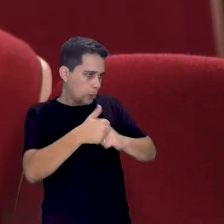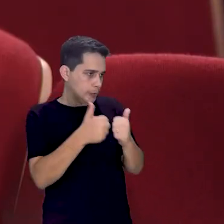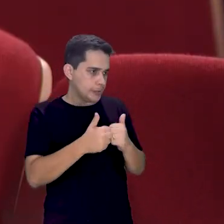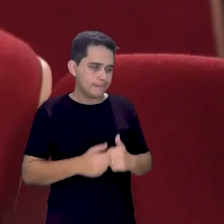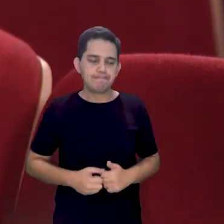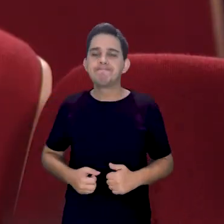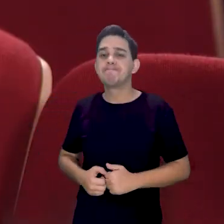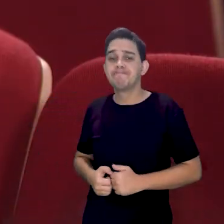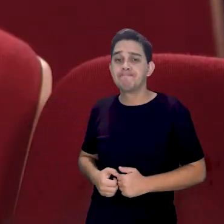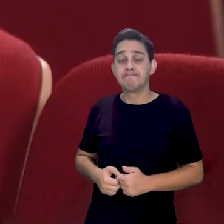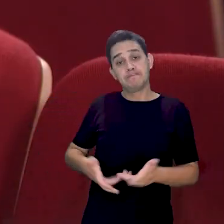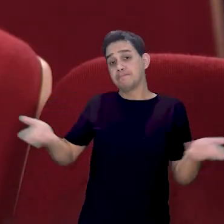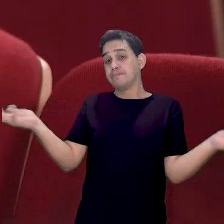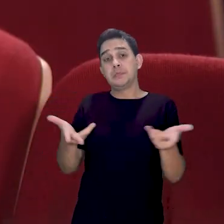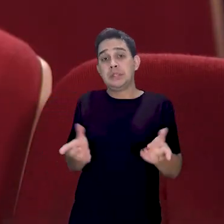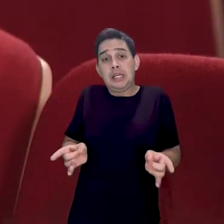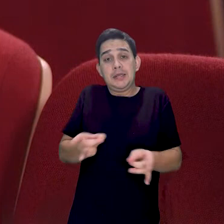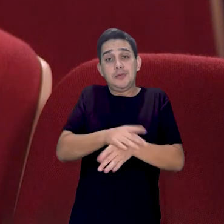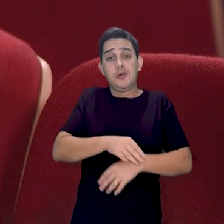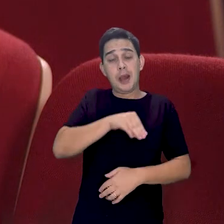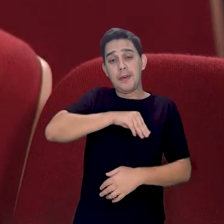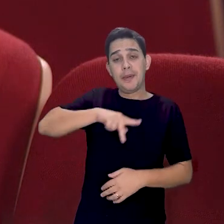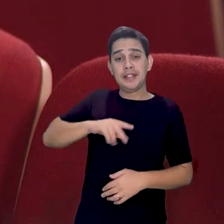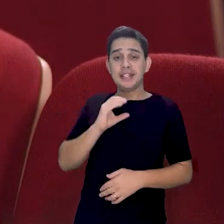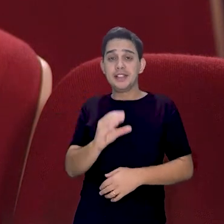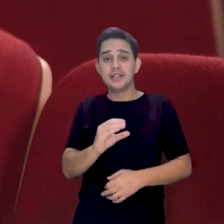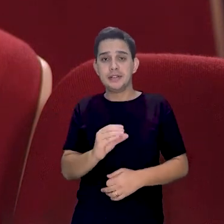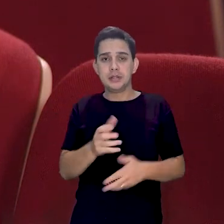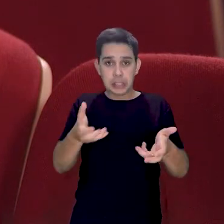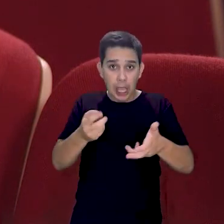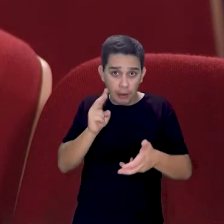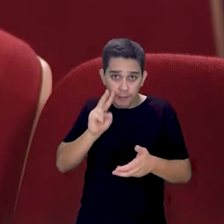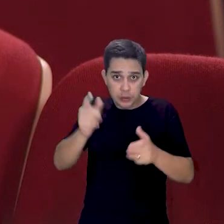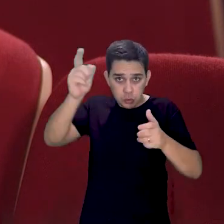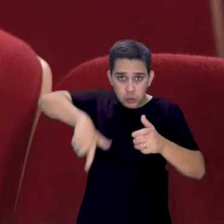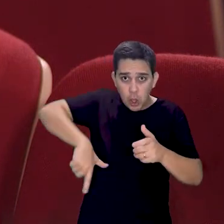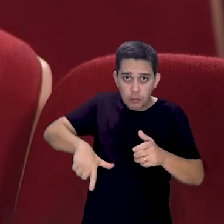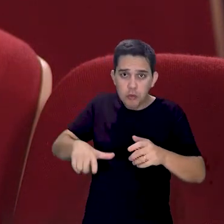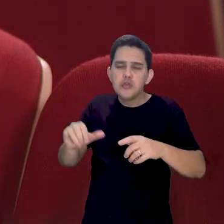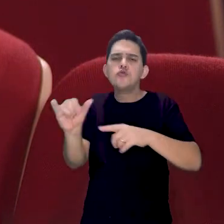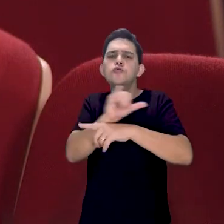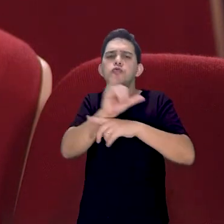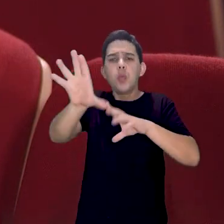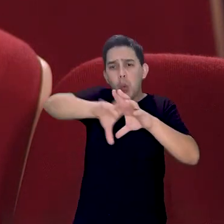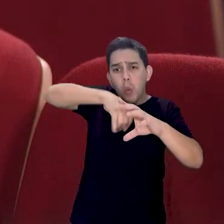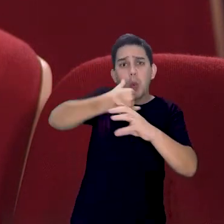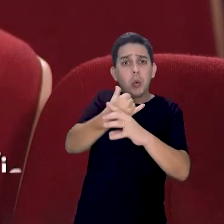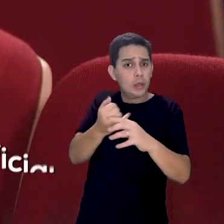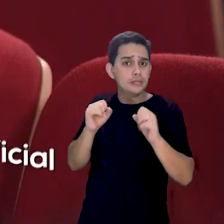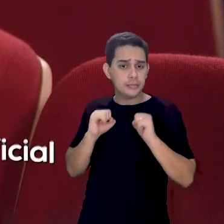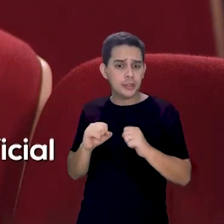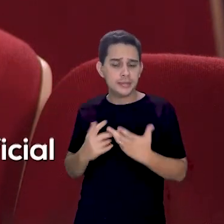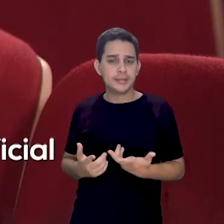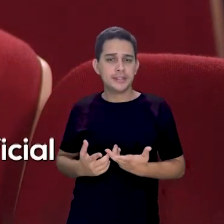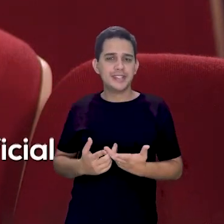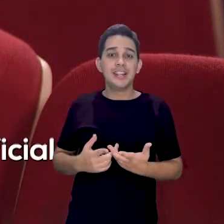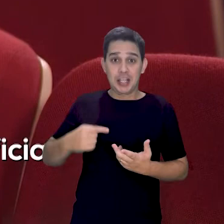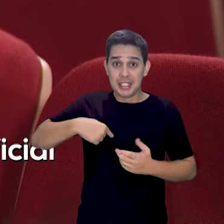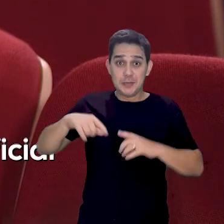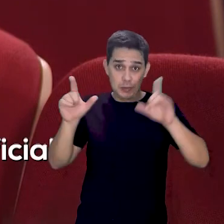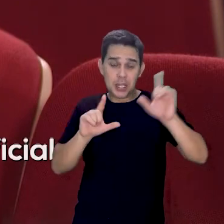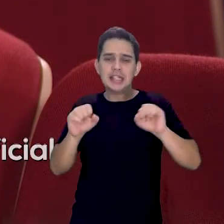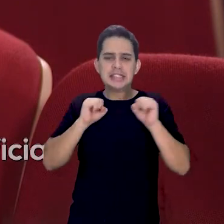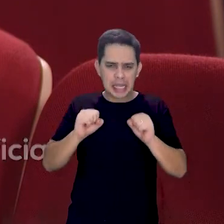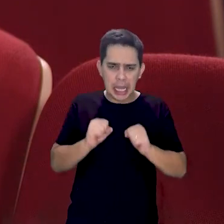um MP Cidadão. Se você quiser rever essa entrevista, acesse o canal MPRJ Oficial no YouTube. O nosso programa também está disponível